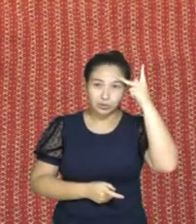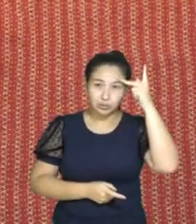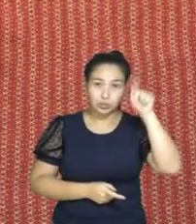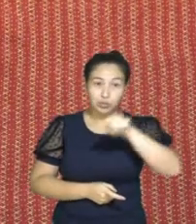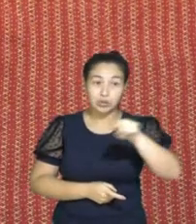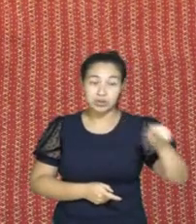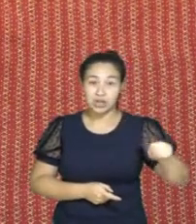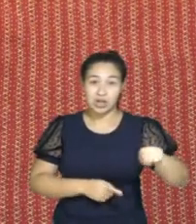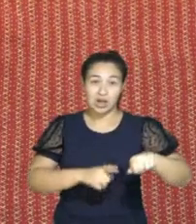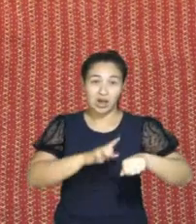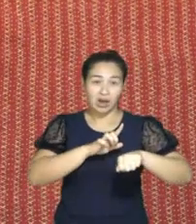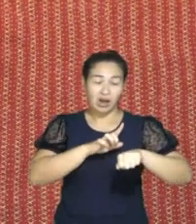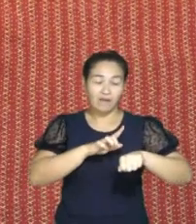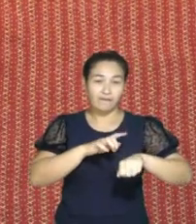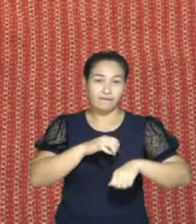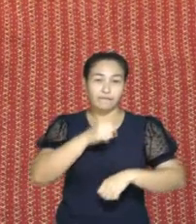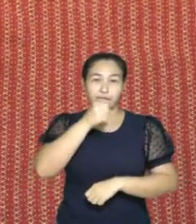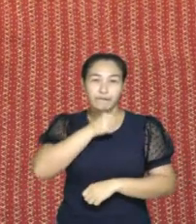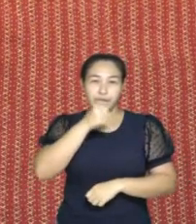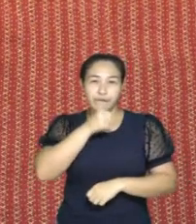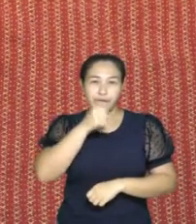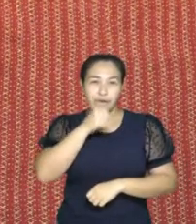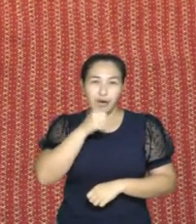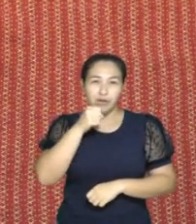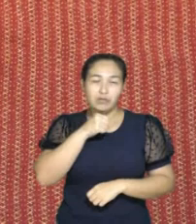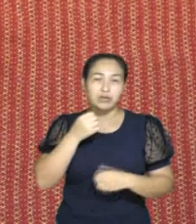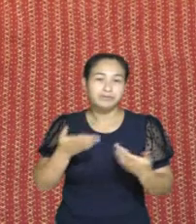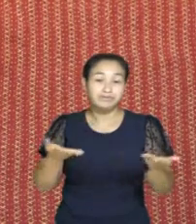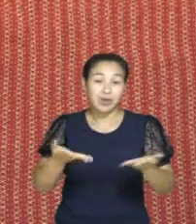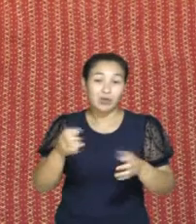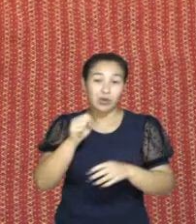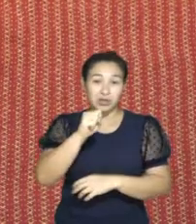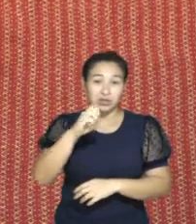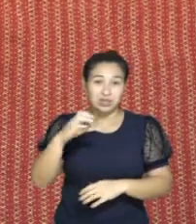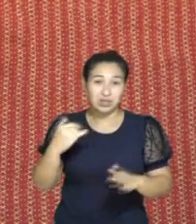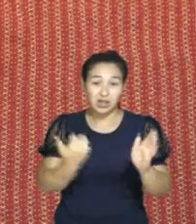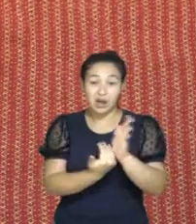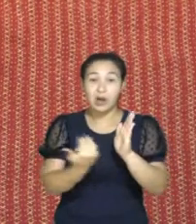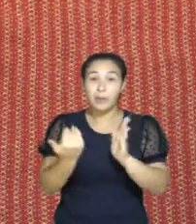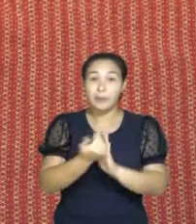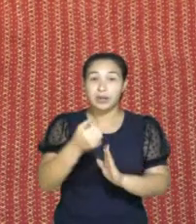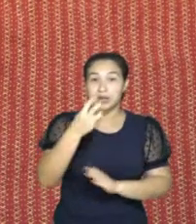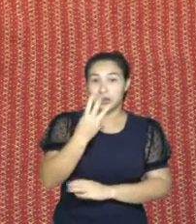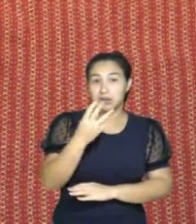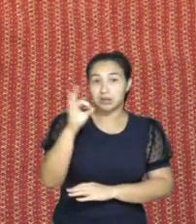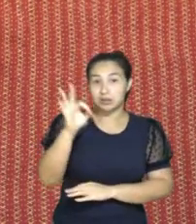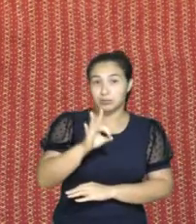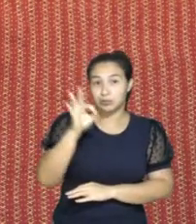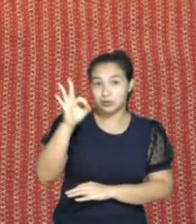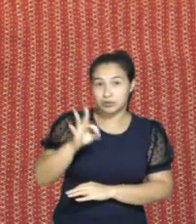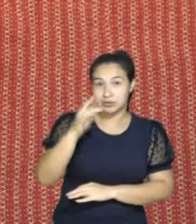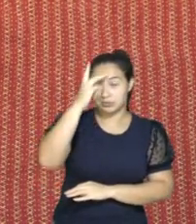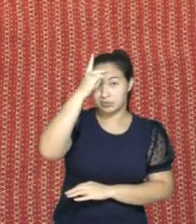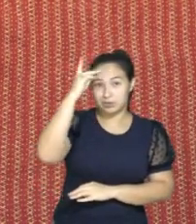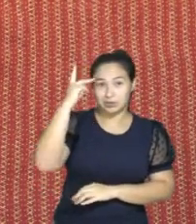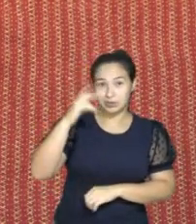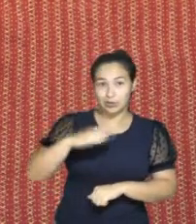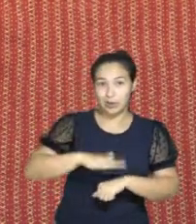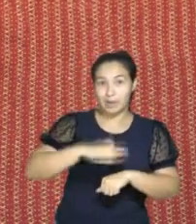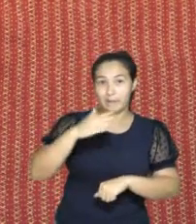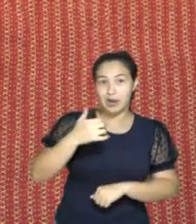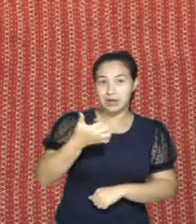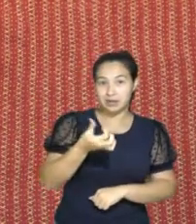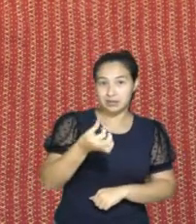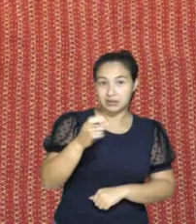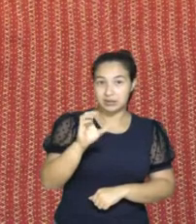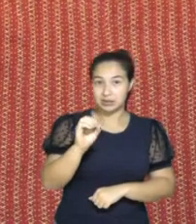Santa Catarina nos últimos anos estou em 3% o número de pessoas acima de 60 anos e a tendência